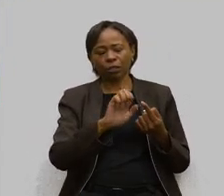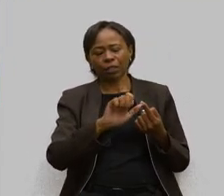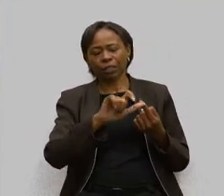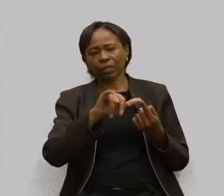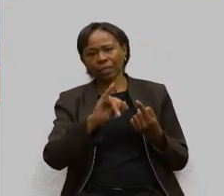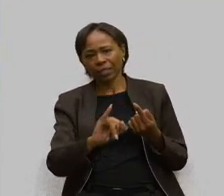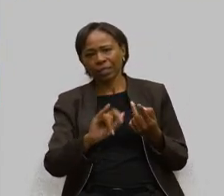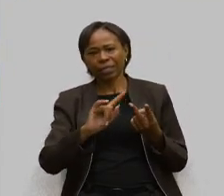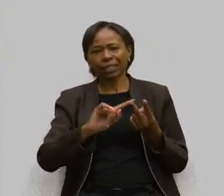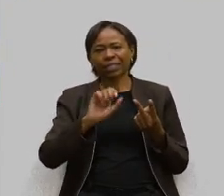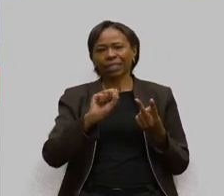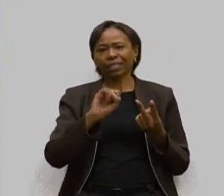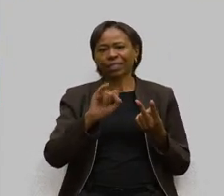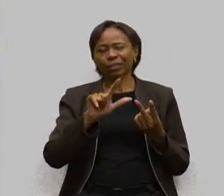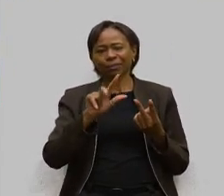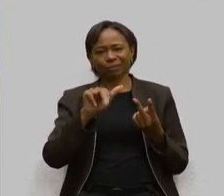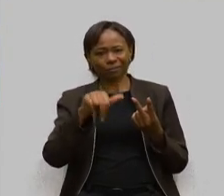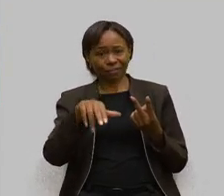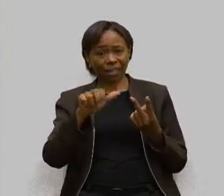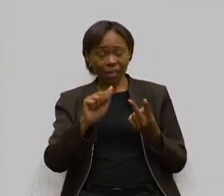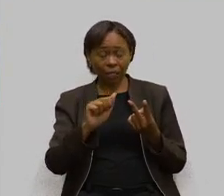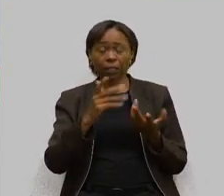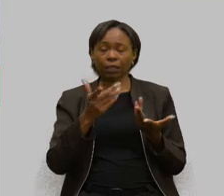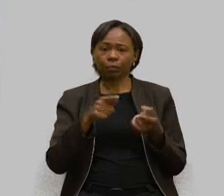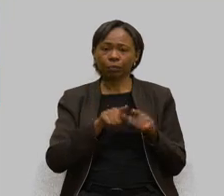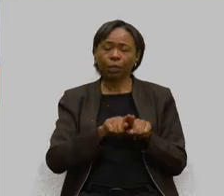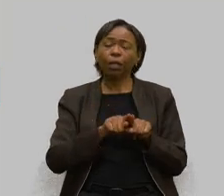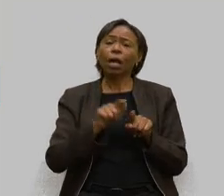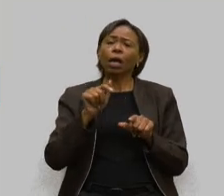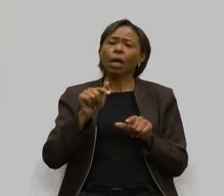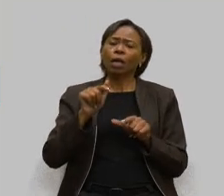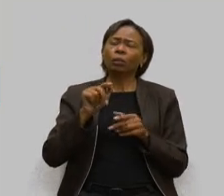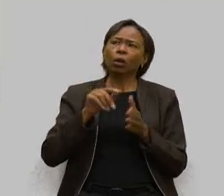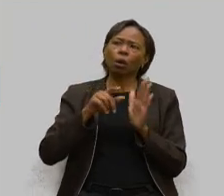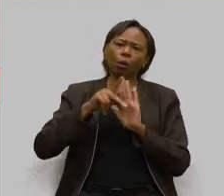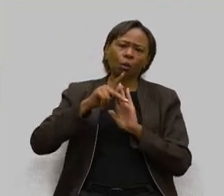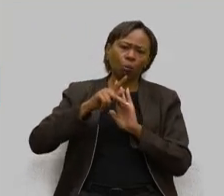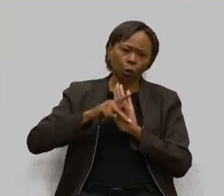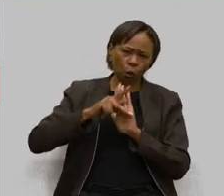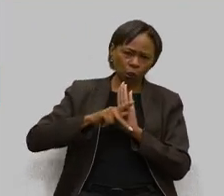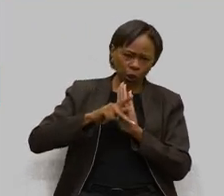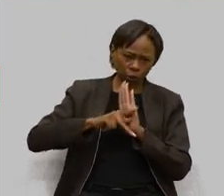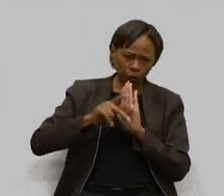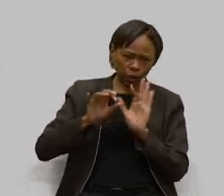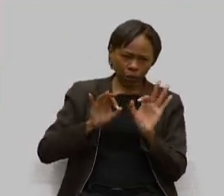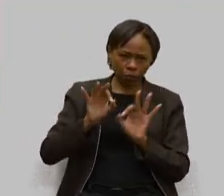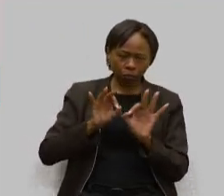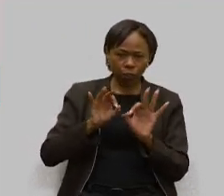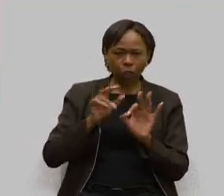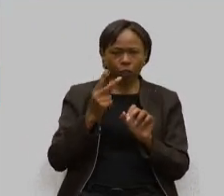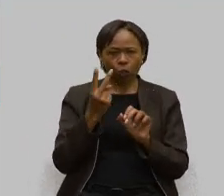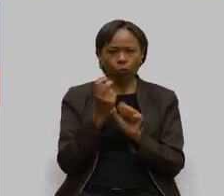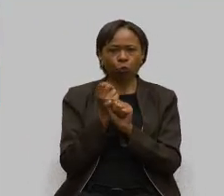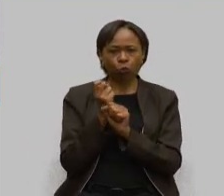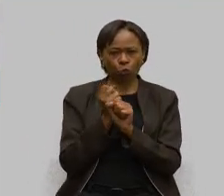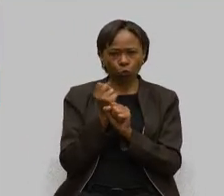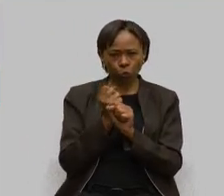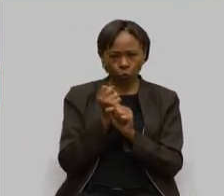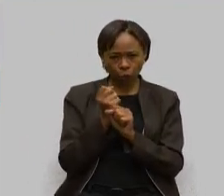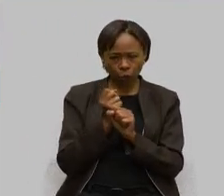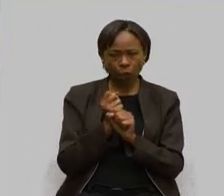né então sim esse projeto foi um projeto que a gente trabalhou a do anos sabe deputados Eu tenho dois